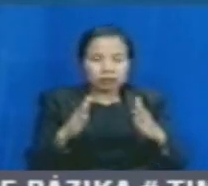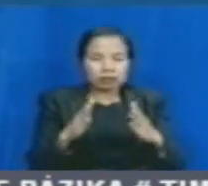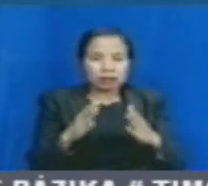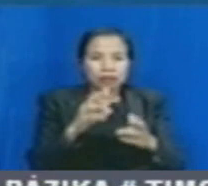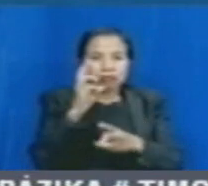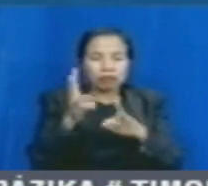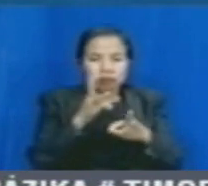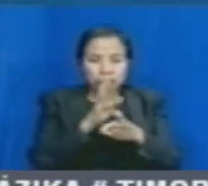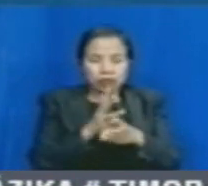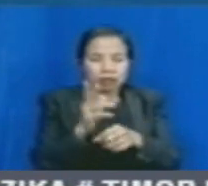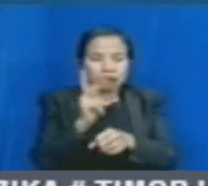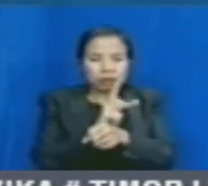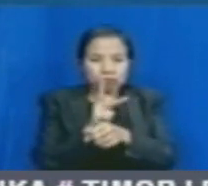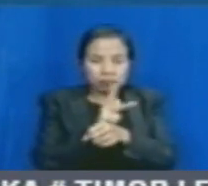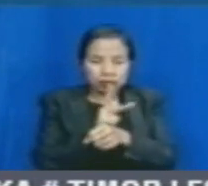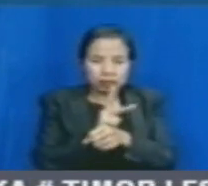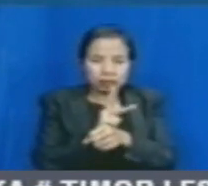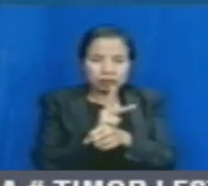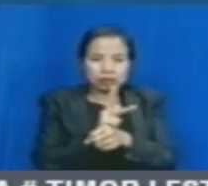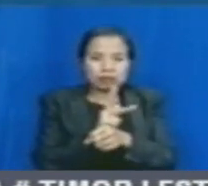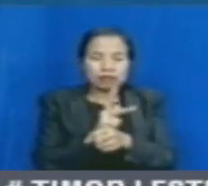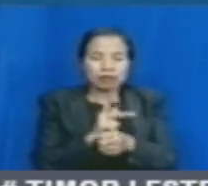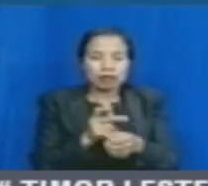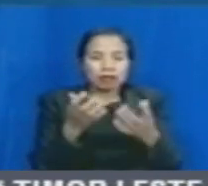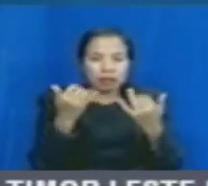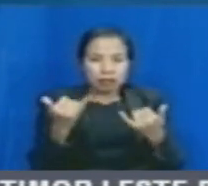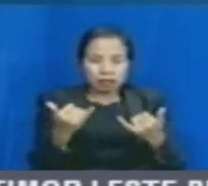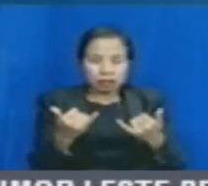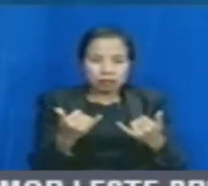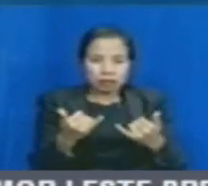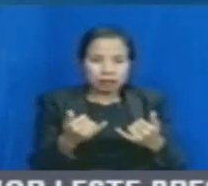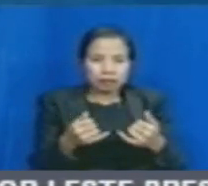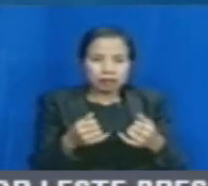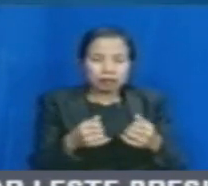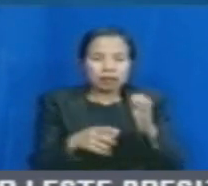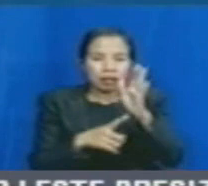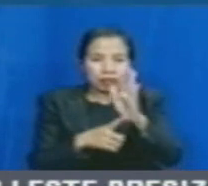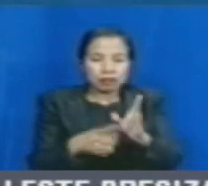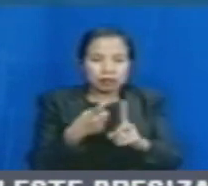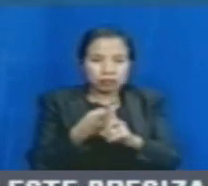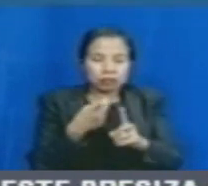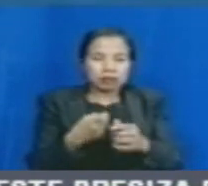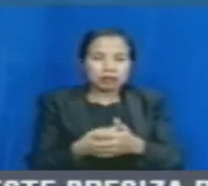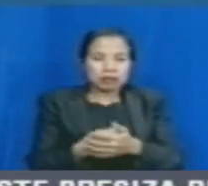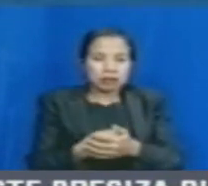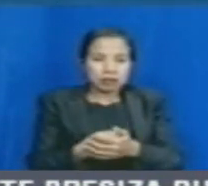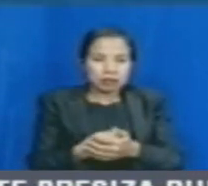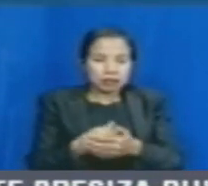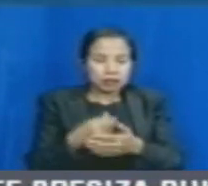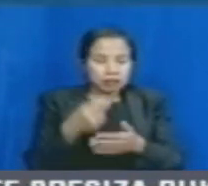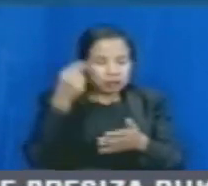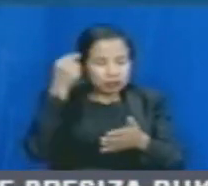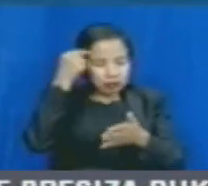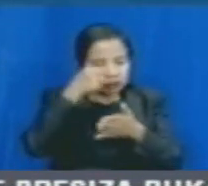Comércio, nebe agora da dao delegação o secretário Ihela